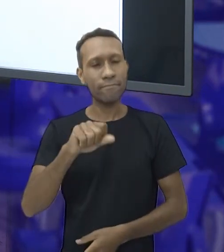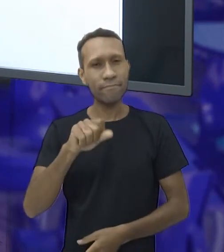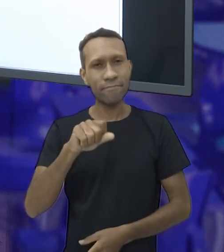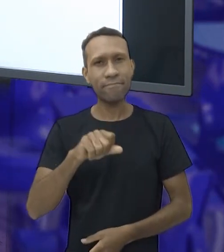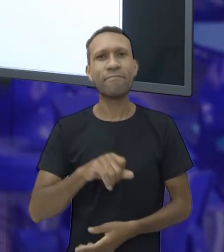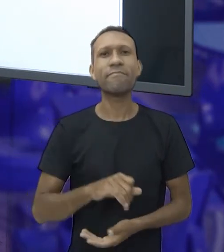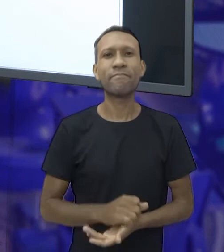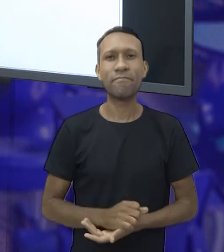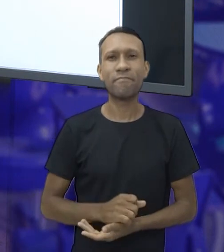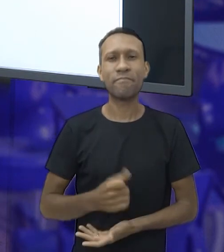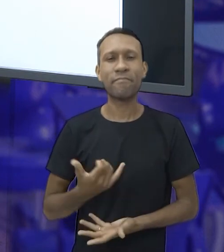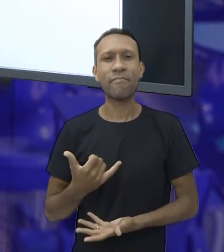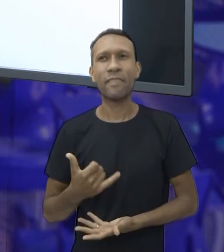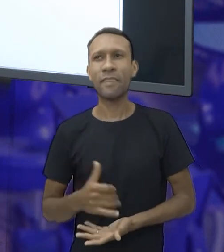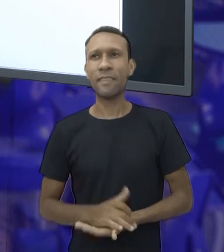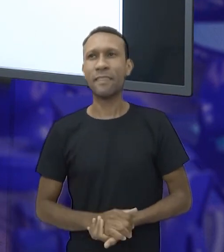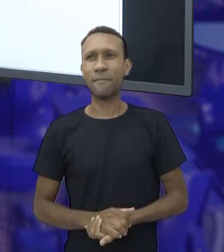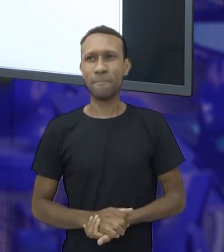galera falava com